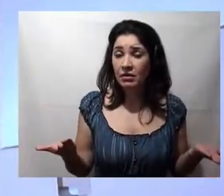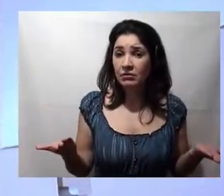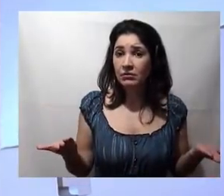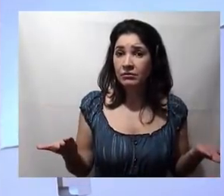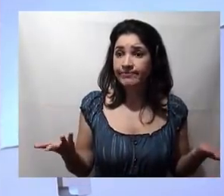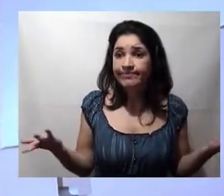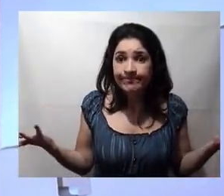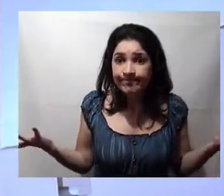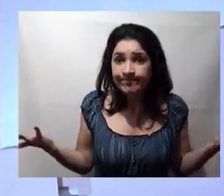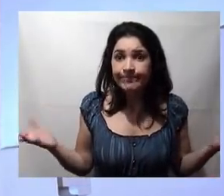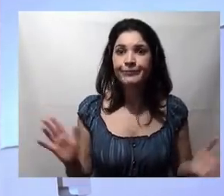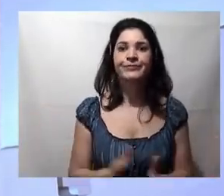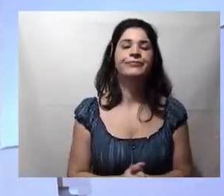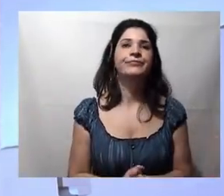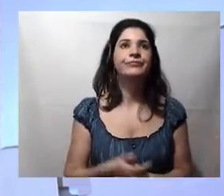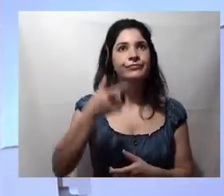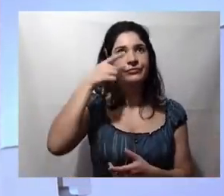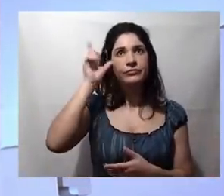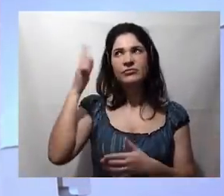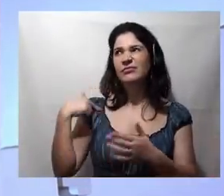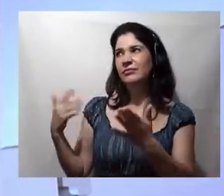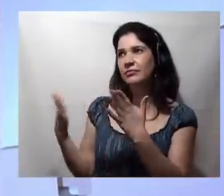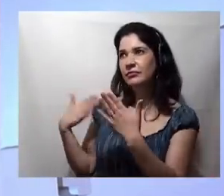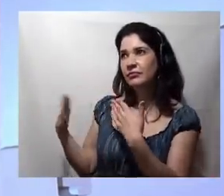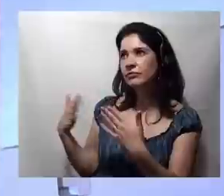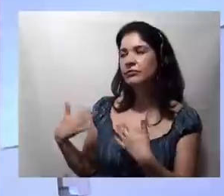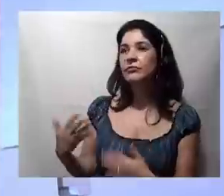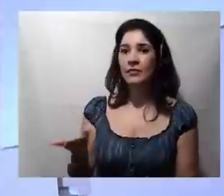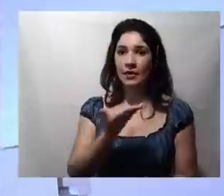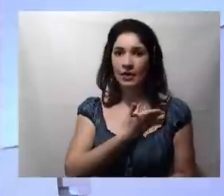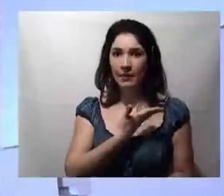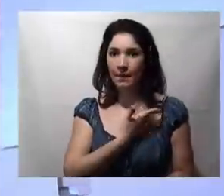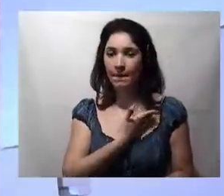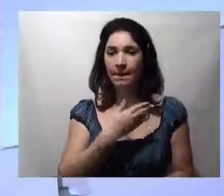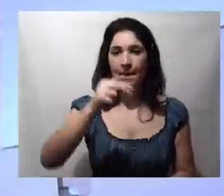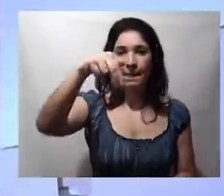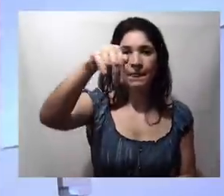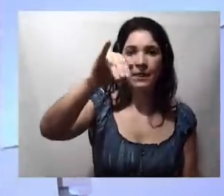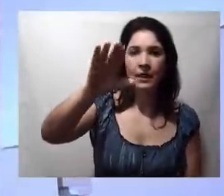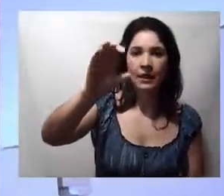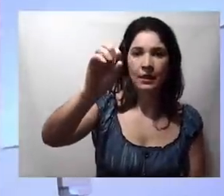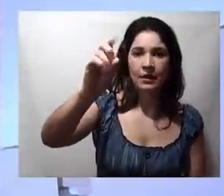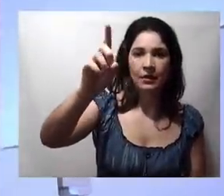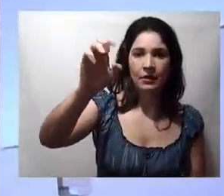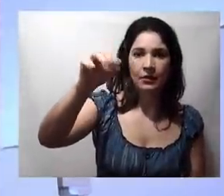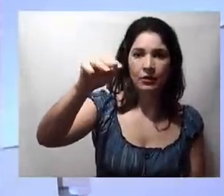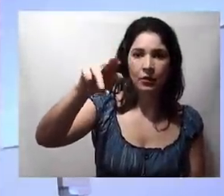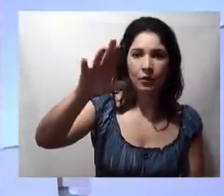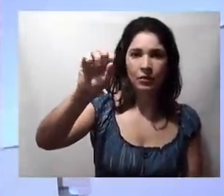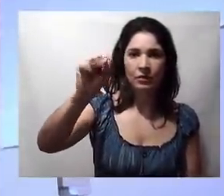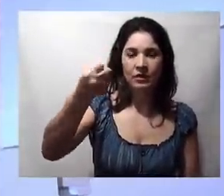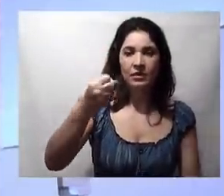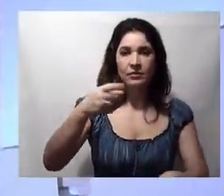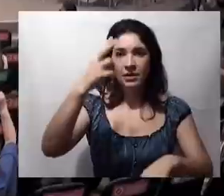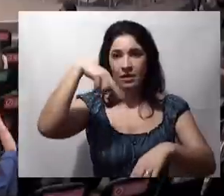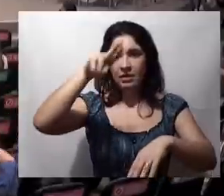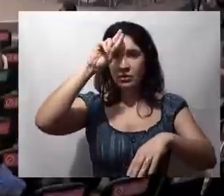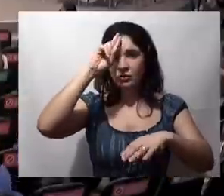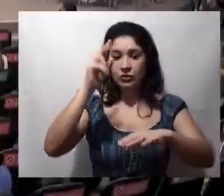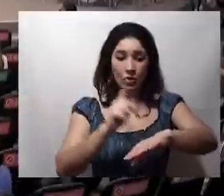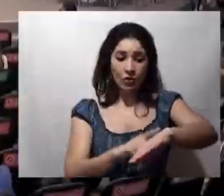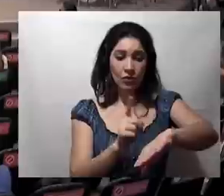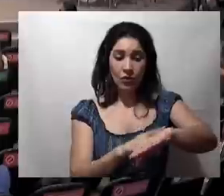não e ontem eu tava conversando essa semana conversando com a galera augusto nicodemos uma live você quem viu meio-dia